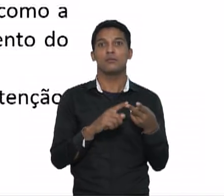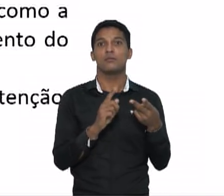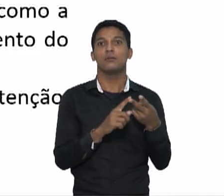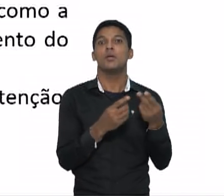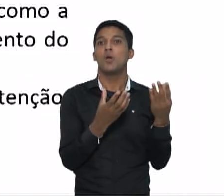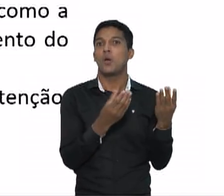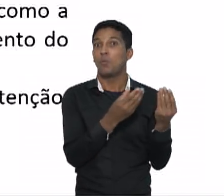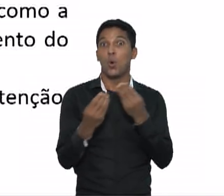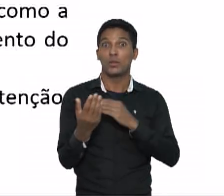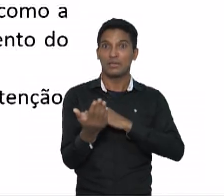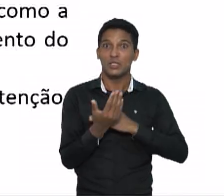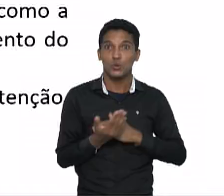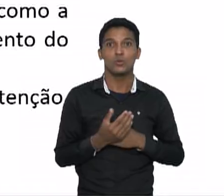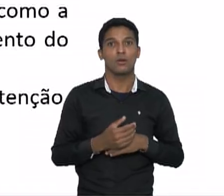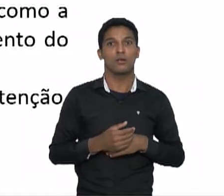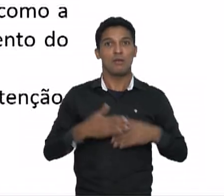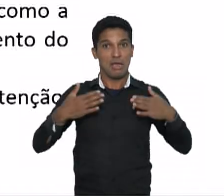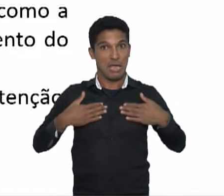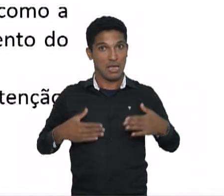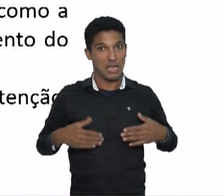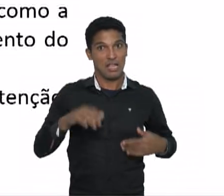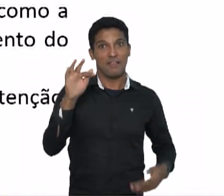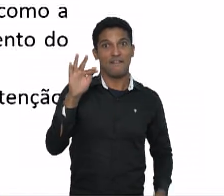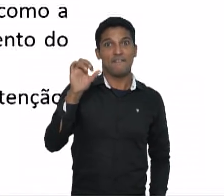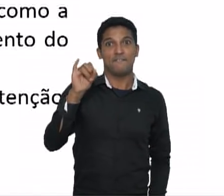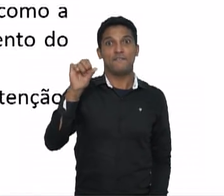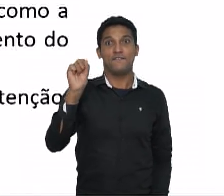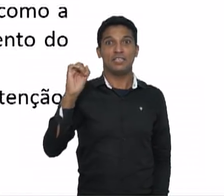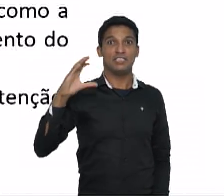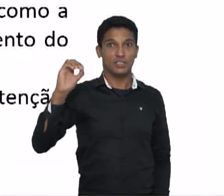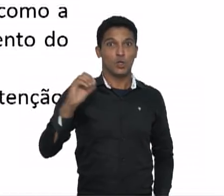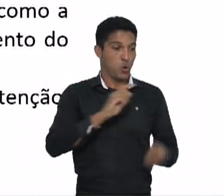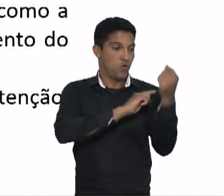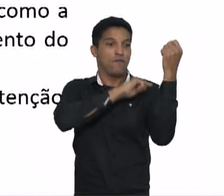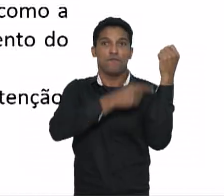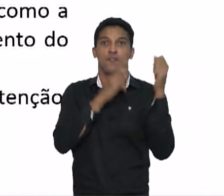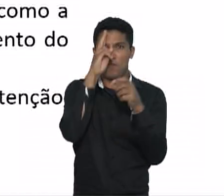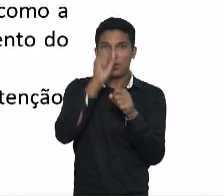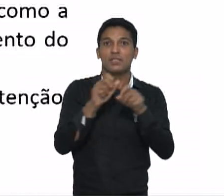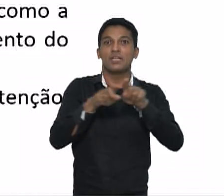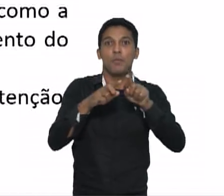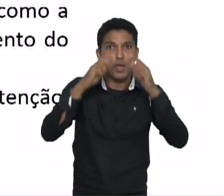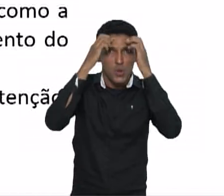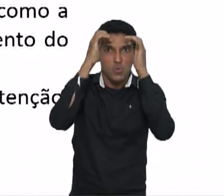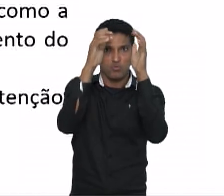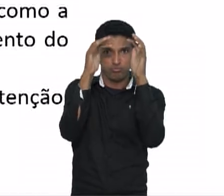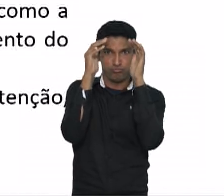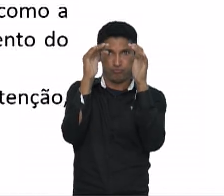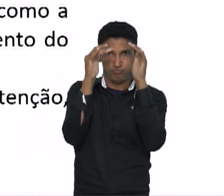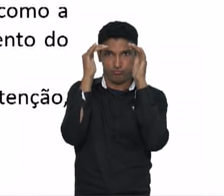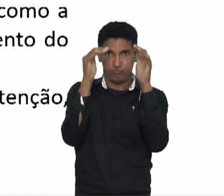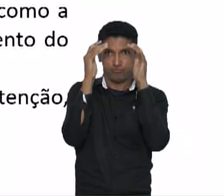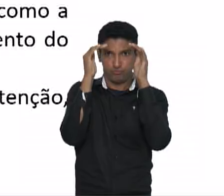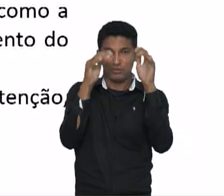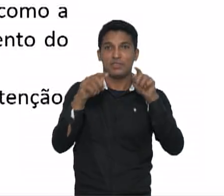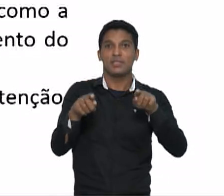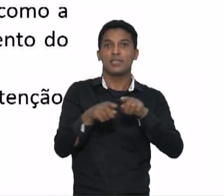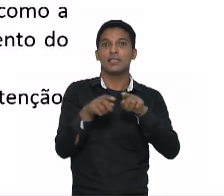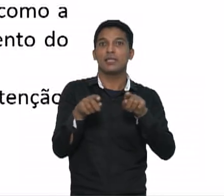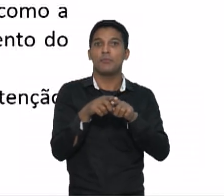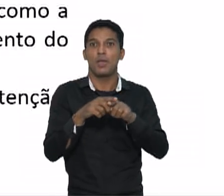benefícios, tanto físicos como melhora da força e da coordenação, e também psicológicos, como melhora